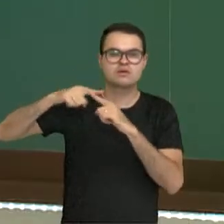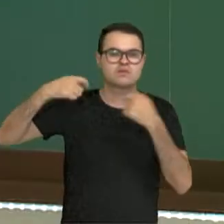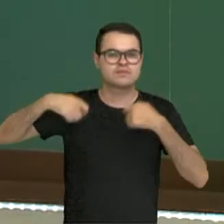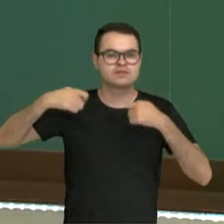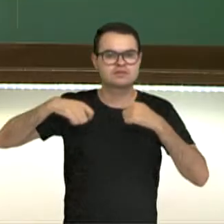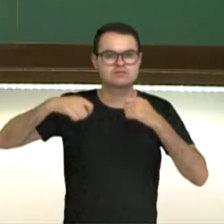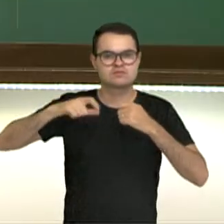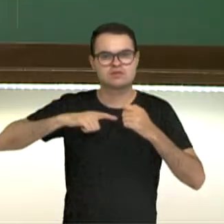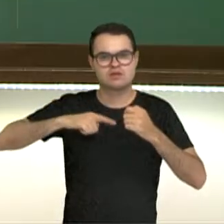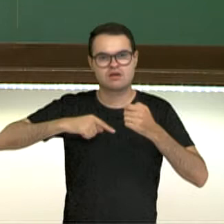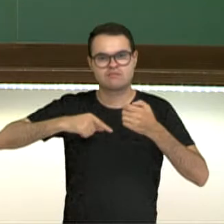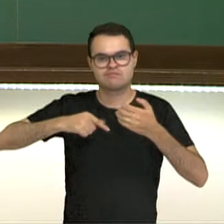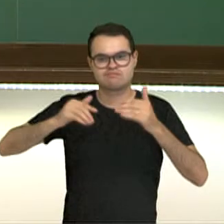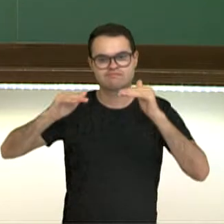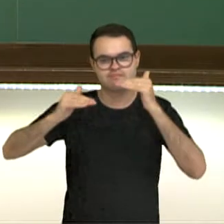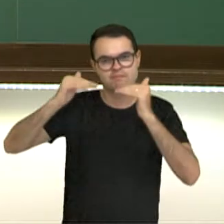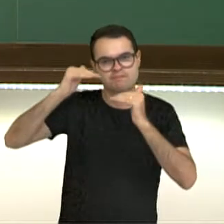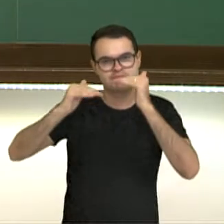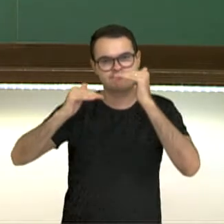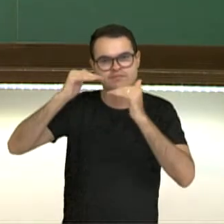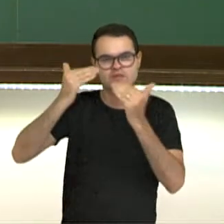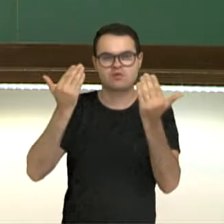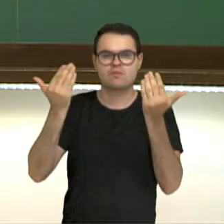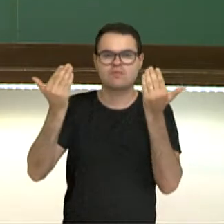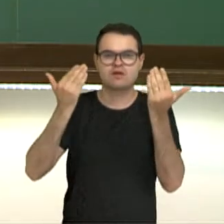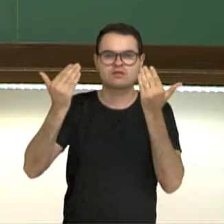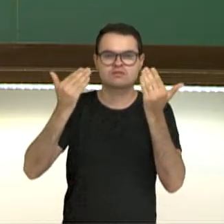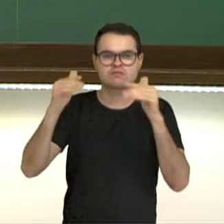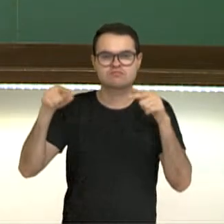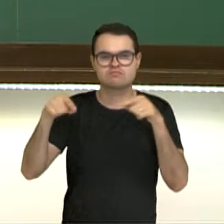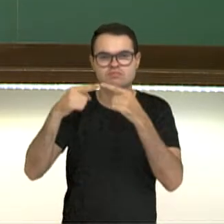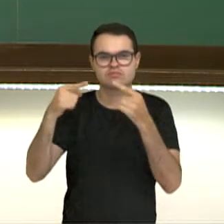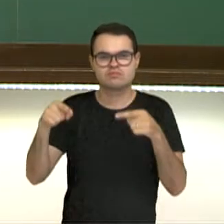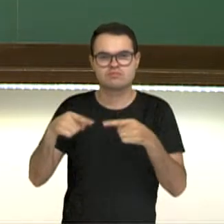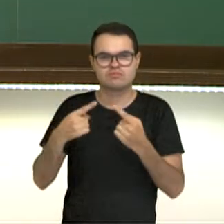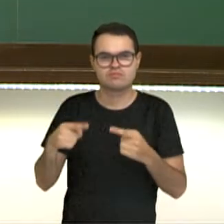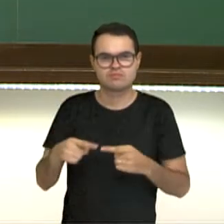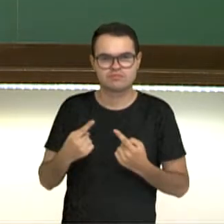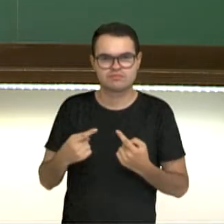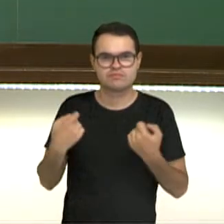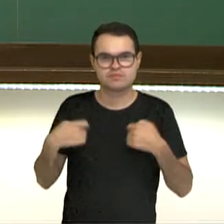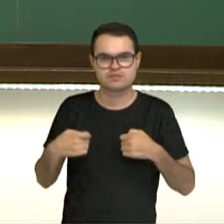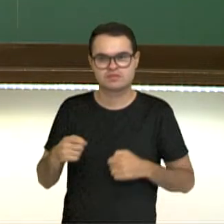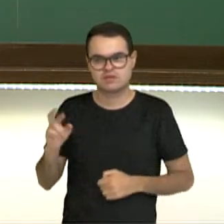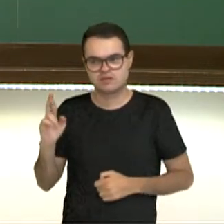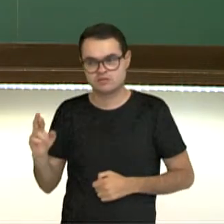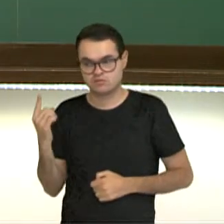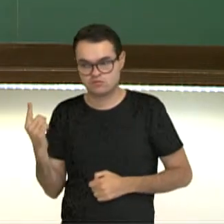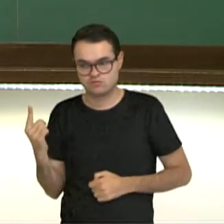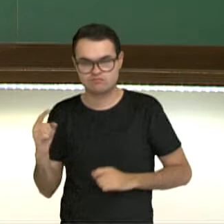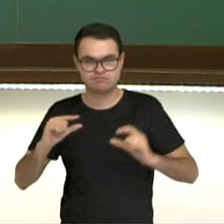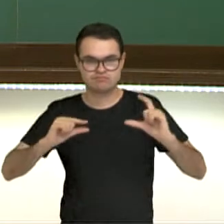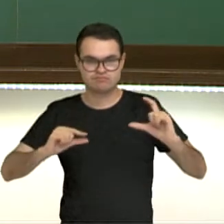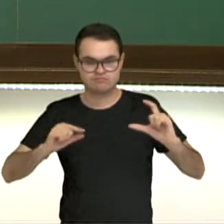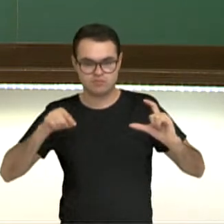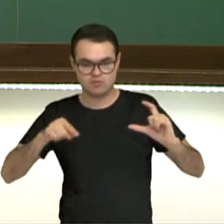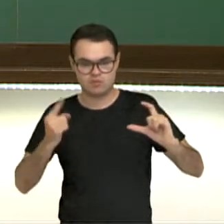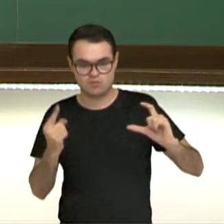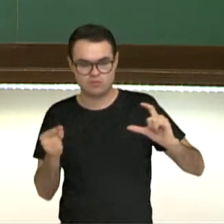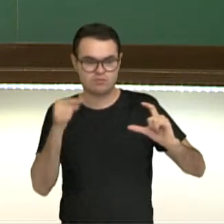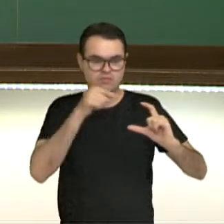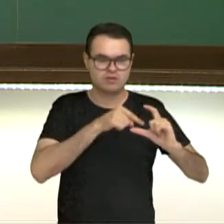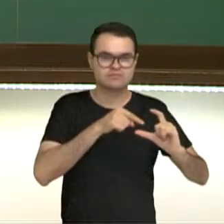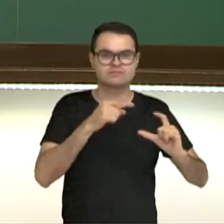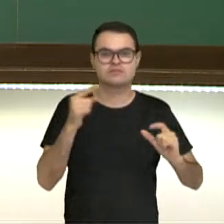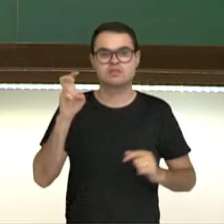um parâmetro de comparação, ou seja, eu tenho que ter uma proporcionalidade. Tem que ter uma razão de 1 para... Muito bem. Nos 5